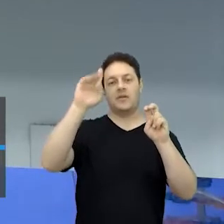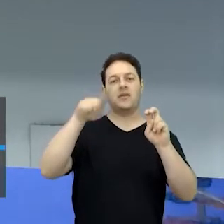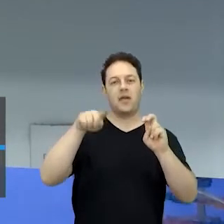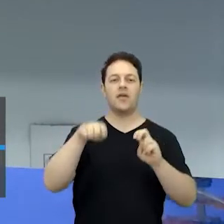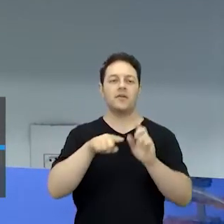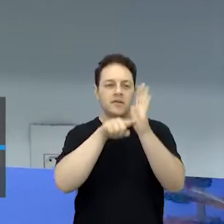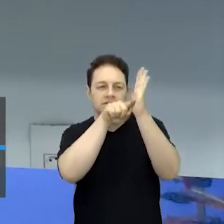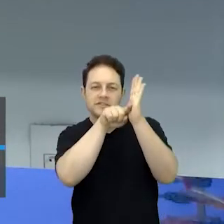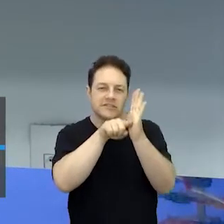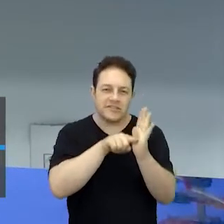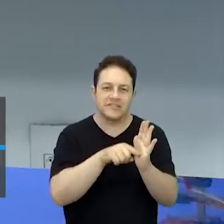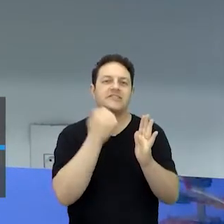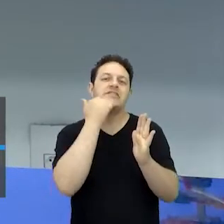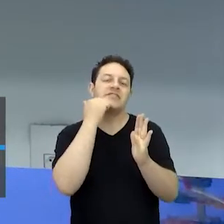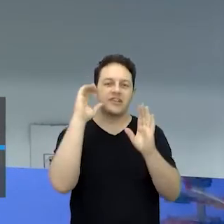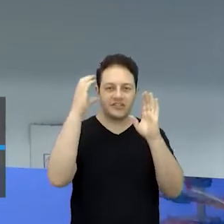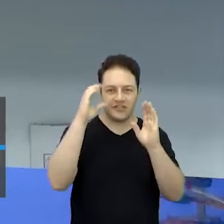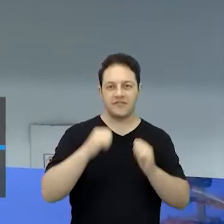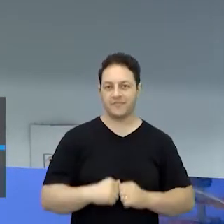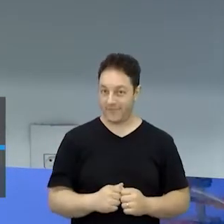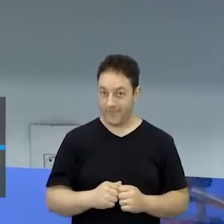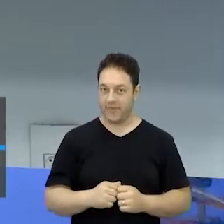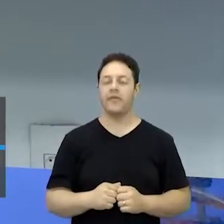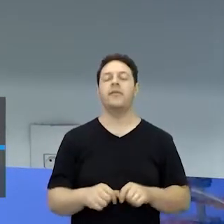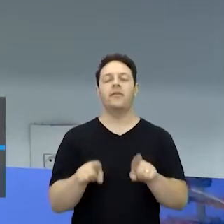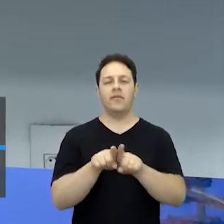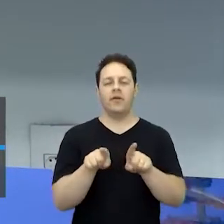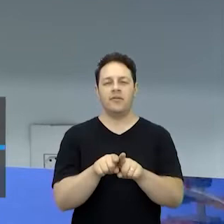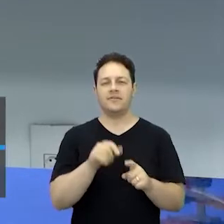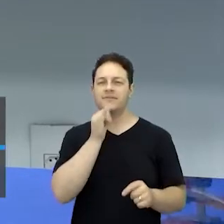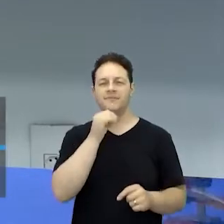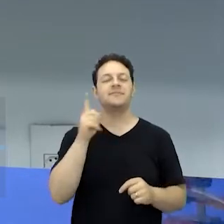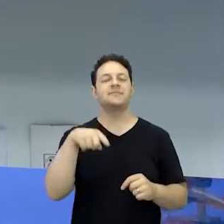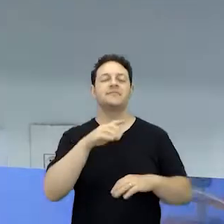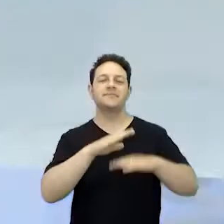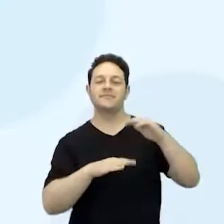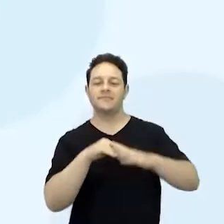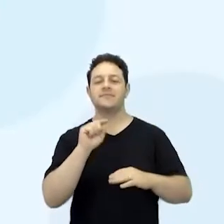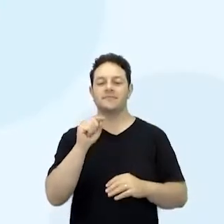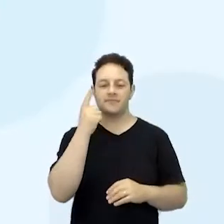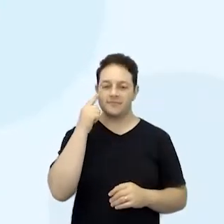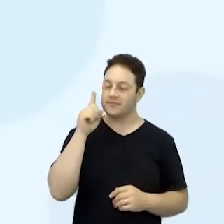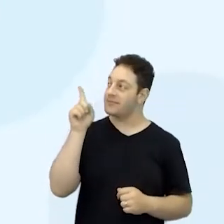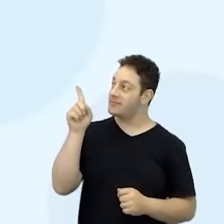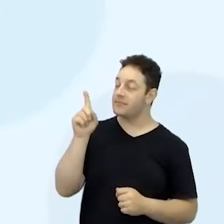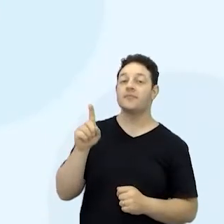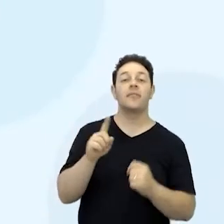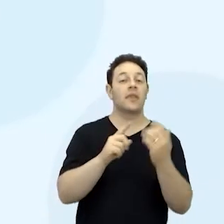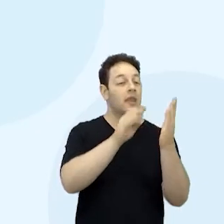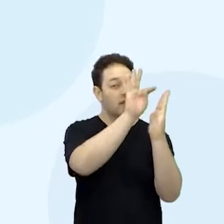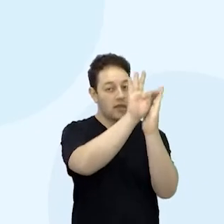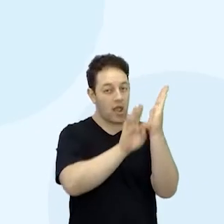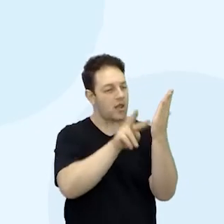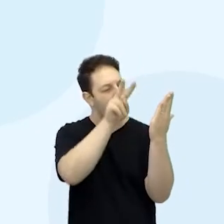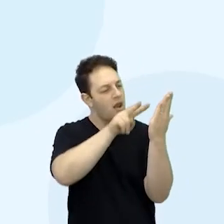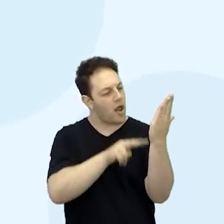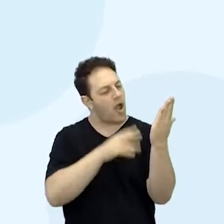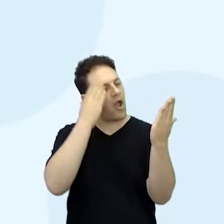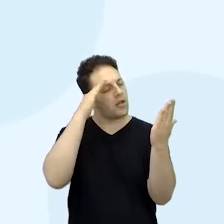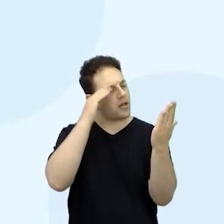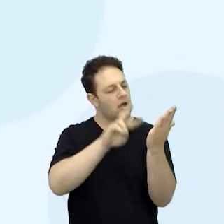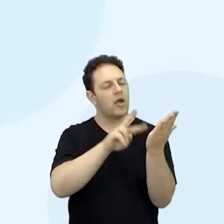de investigação científica e também a habilidade ali hora de interpretar textos de divulgação